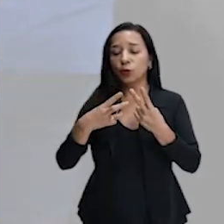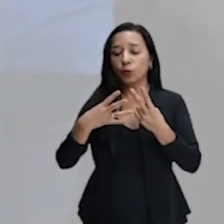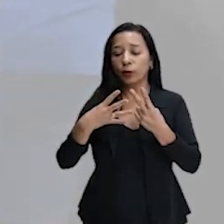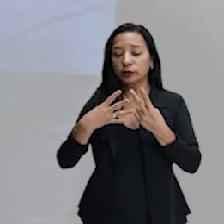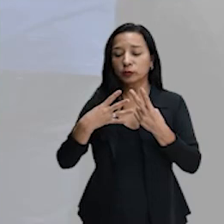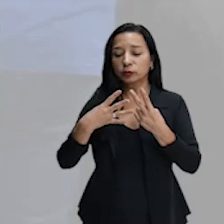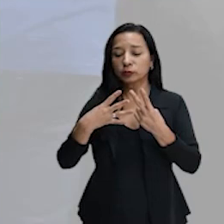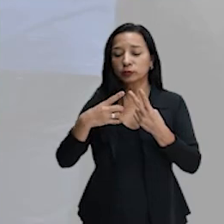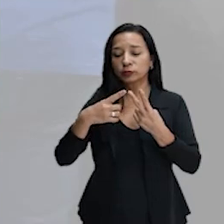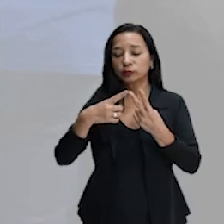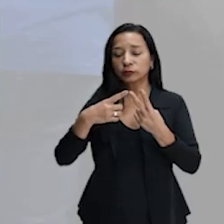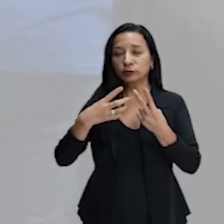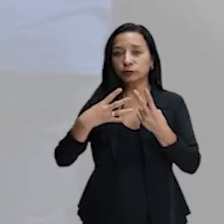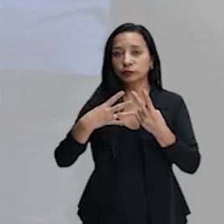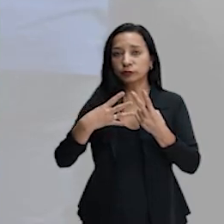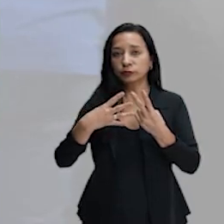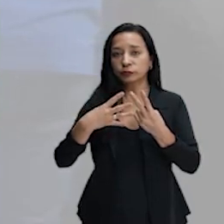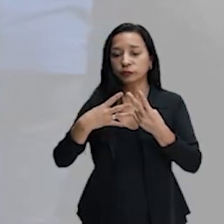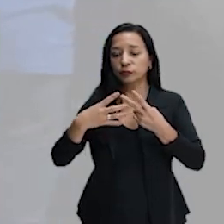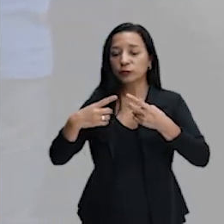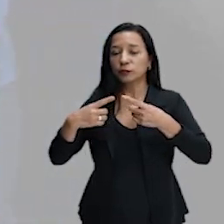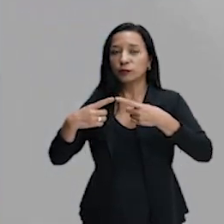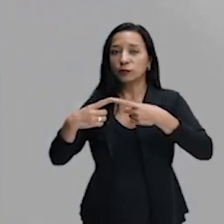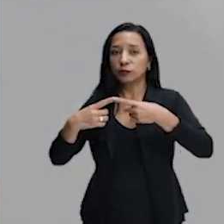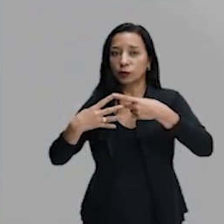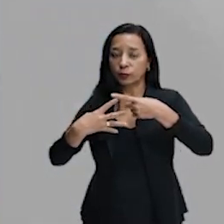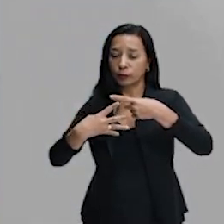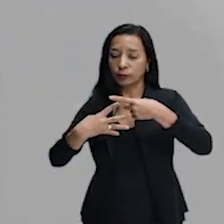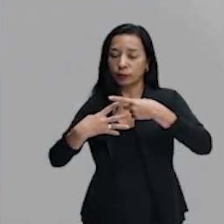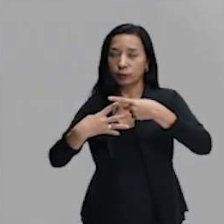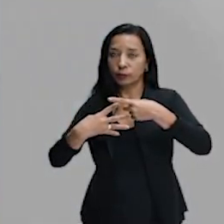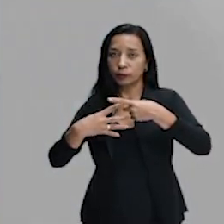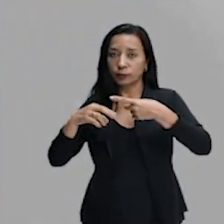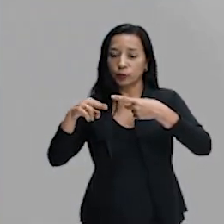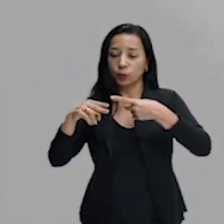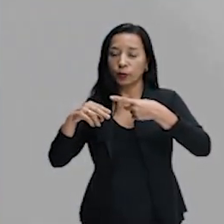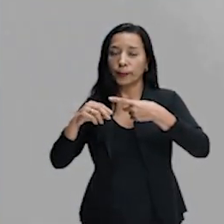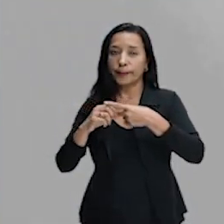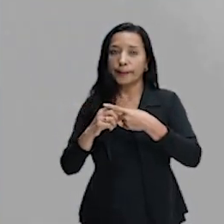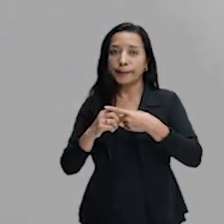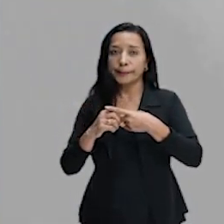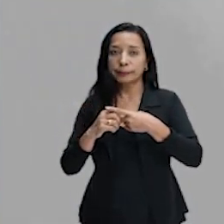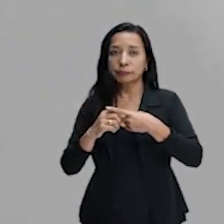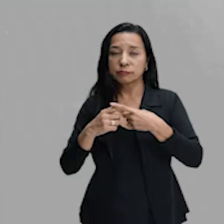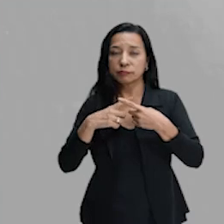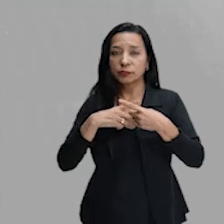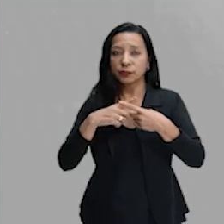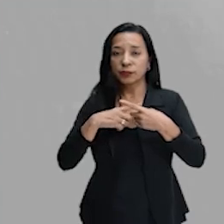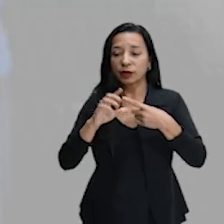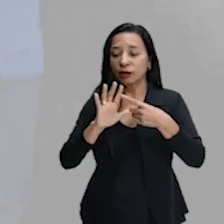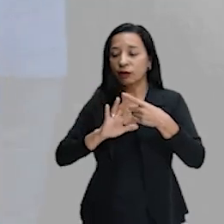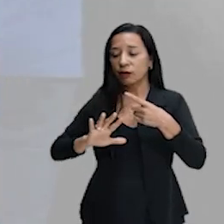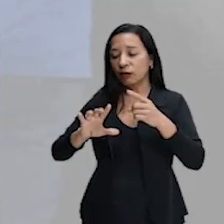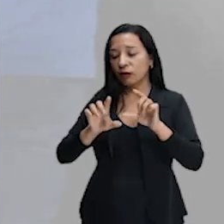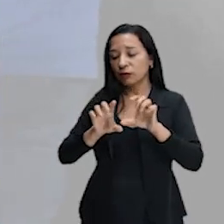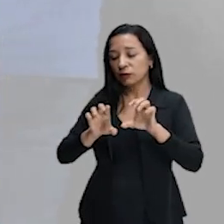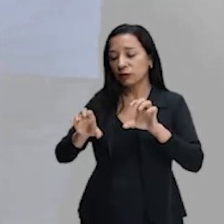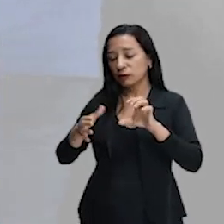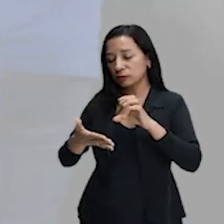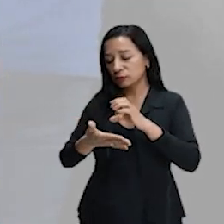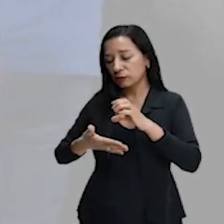3 sobre 4 certo então você vai ter que a área da base